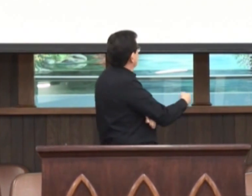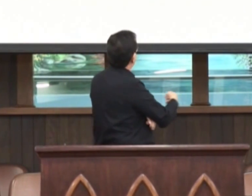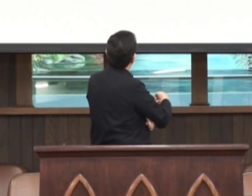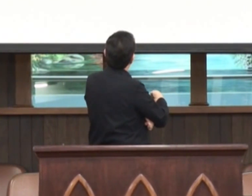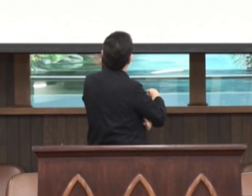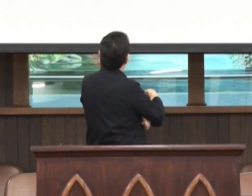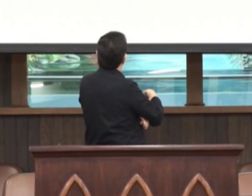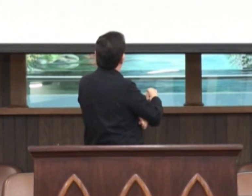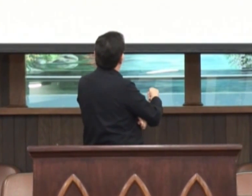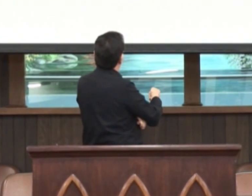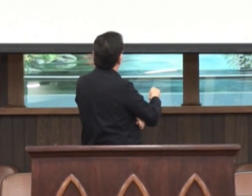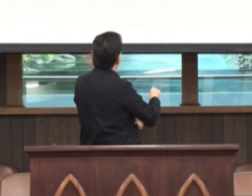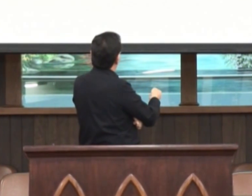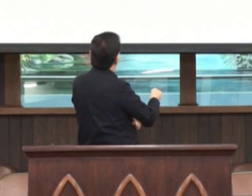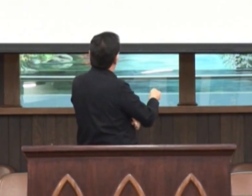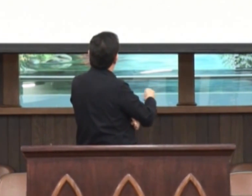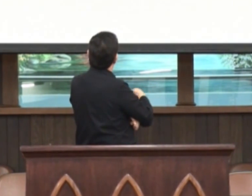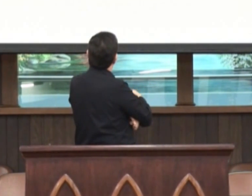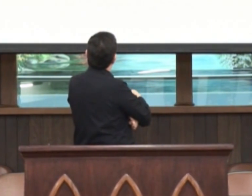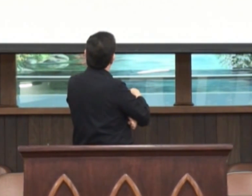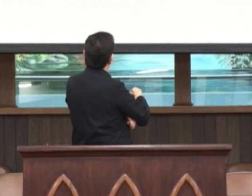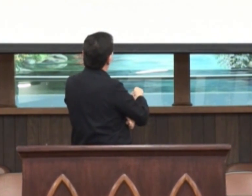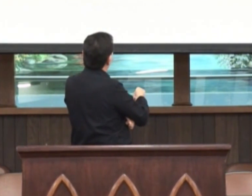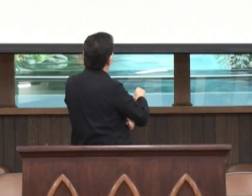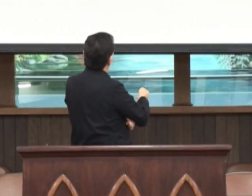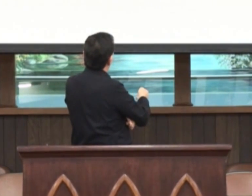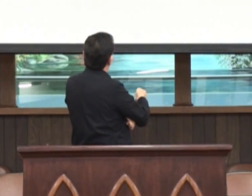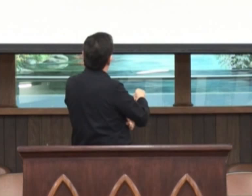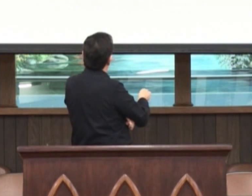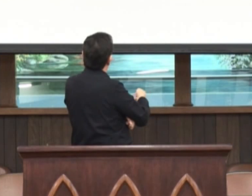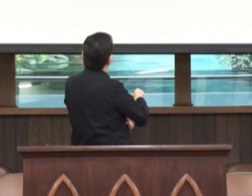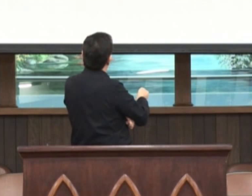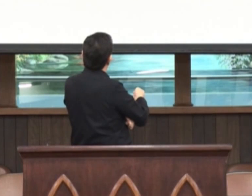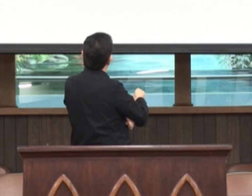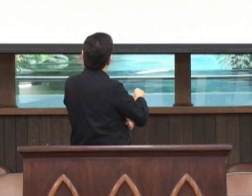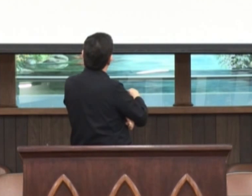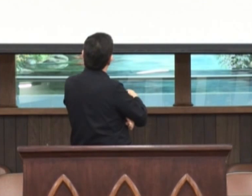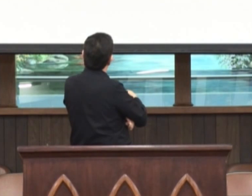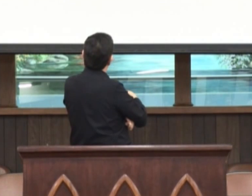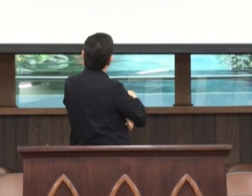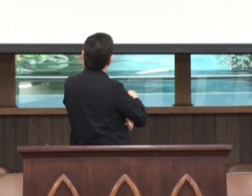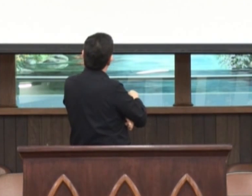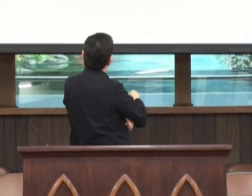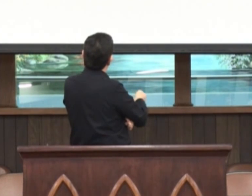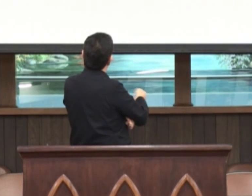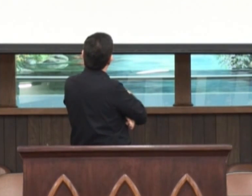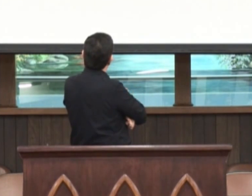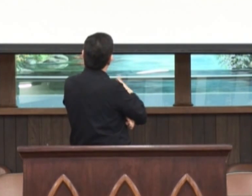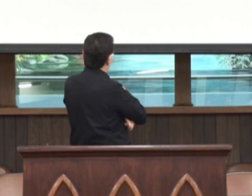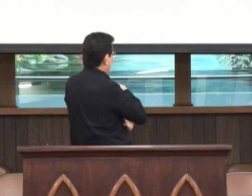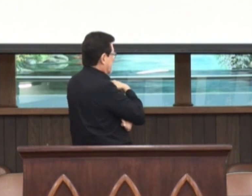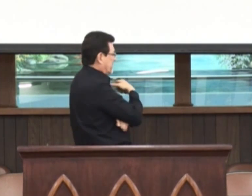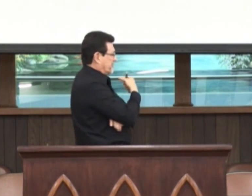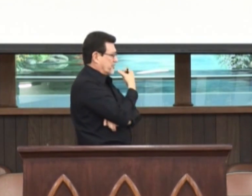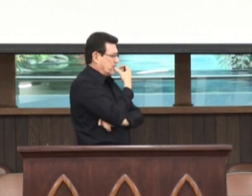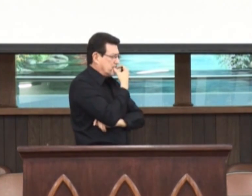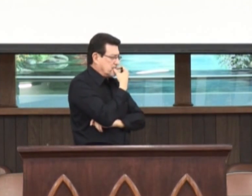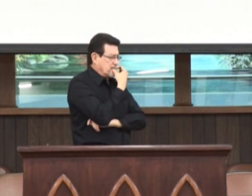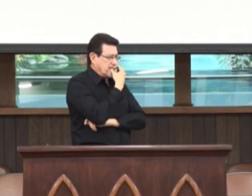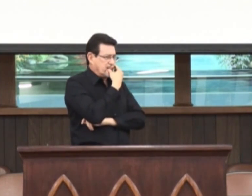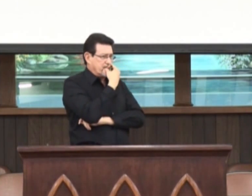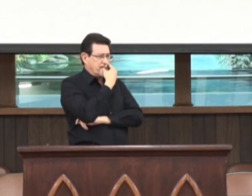Ele diz assim, porque eu desci do céu, não para fazer a minha vontade, mas a vontade daquele que me